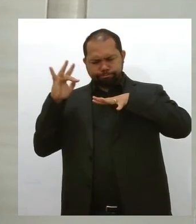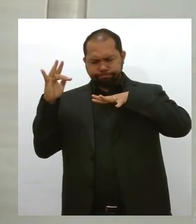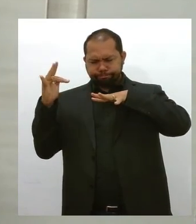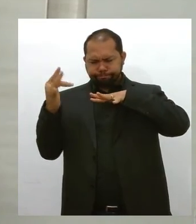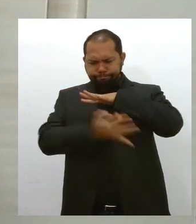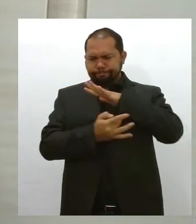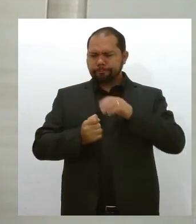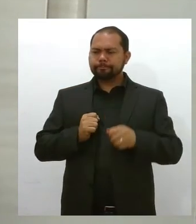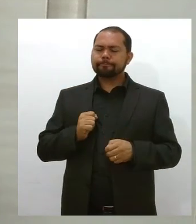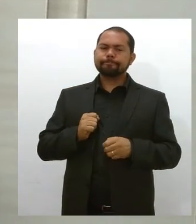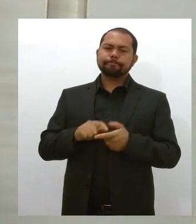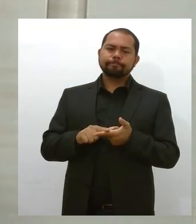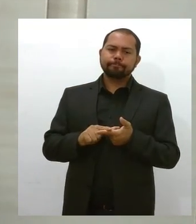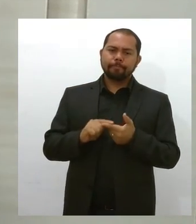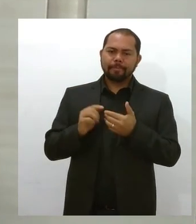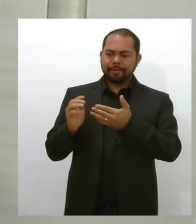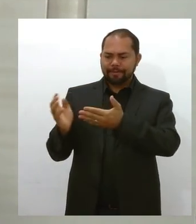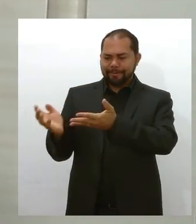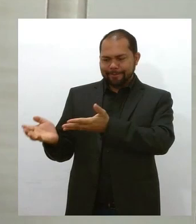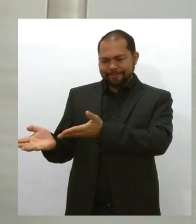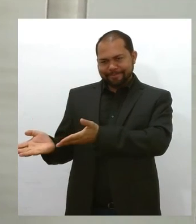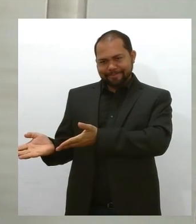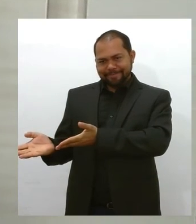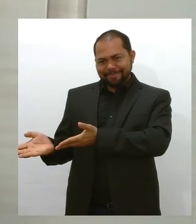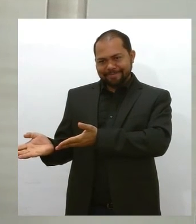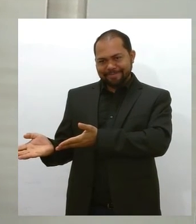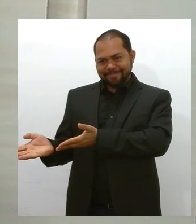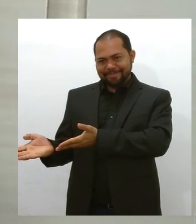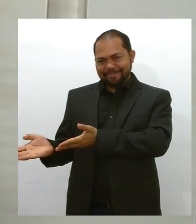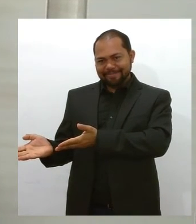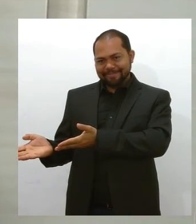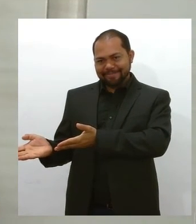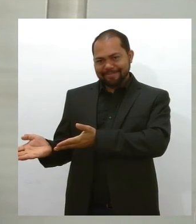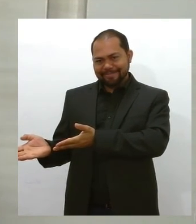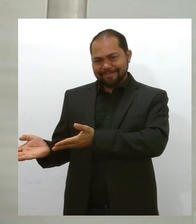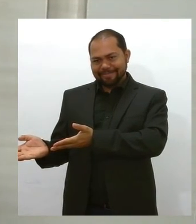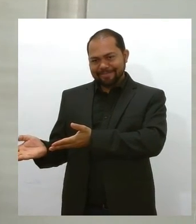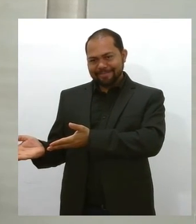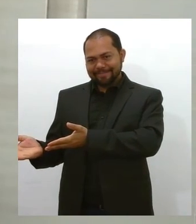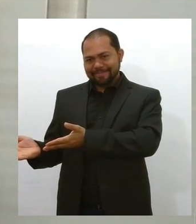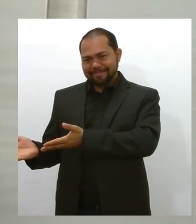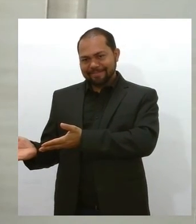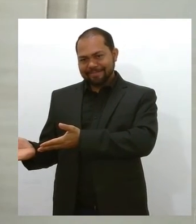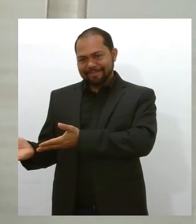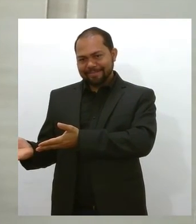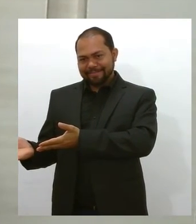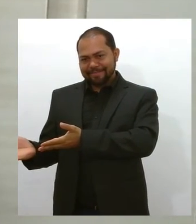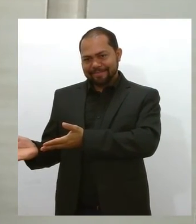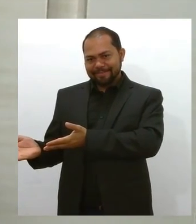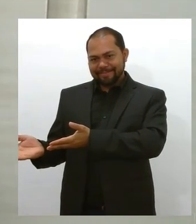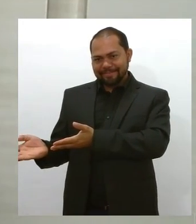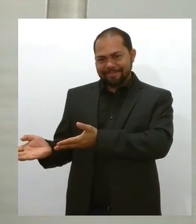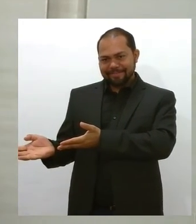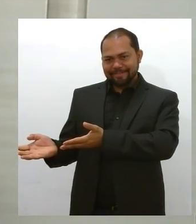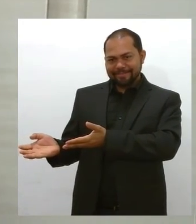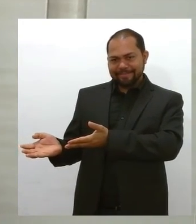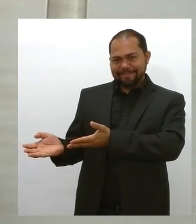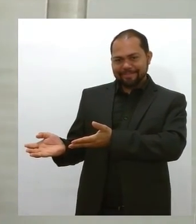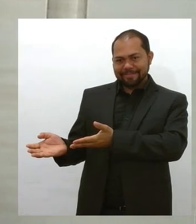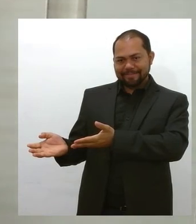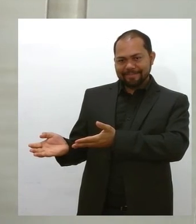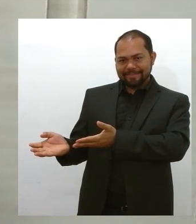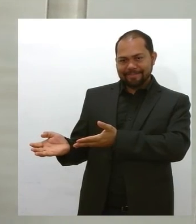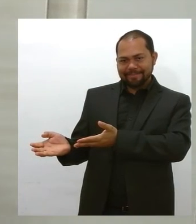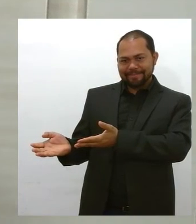é o @TVAlese5.2, no Twitter, @TVAlese. Para acessar o nosso canal no YouTube, é só posicionar a câmera do seu celular no